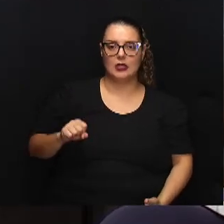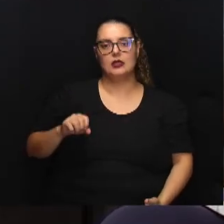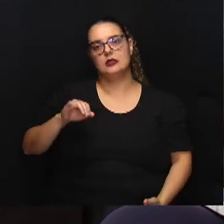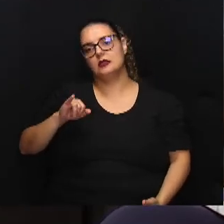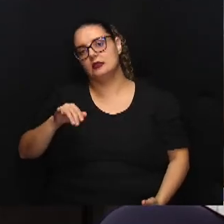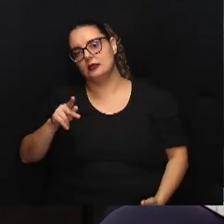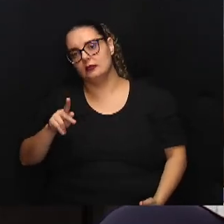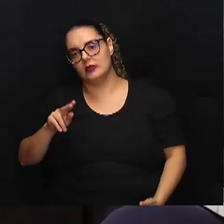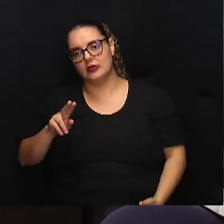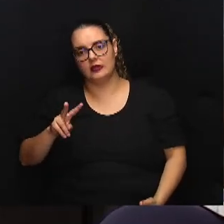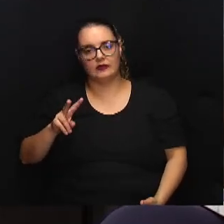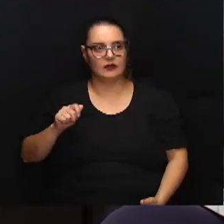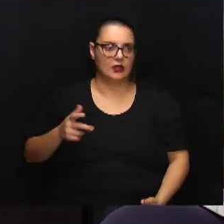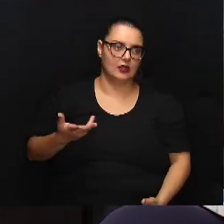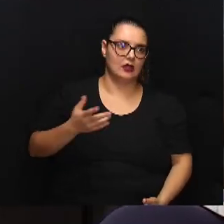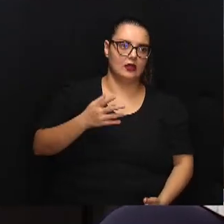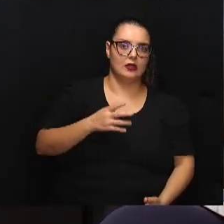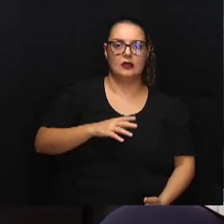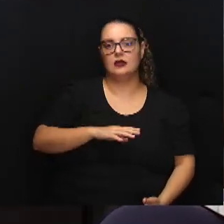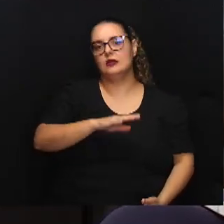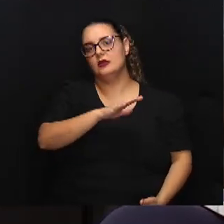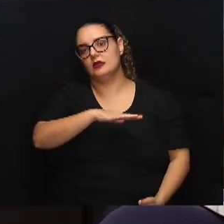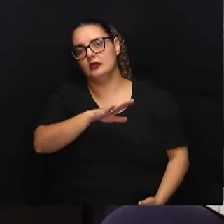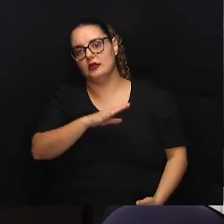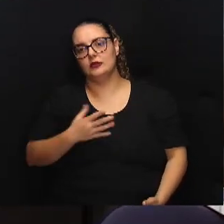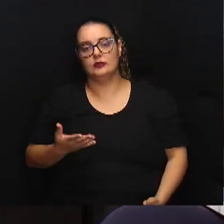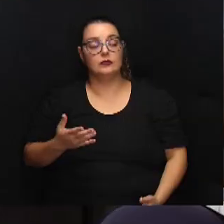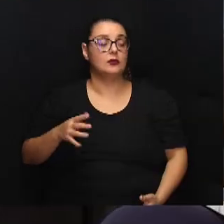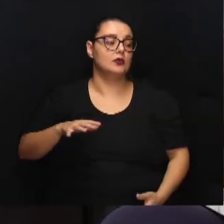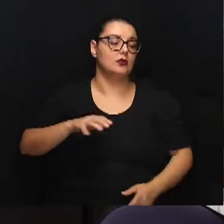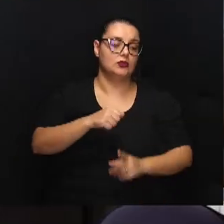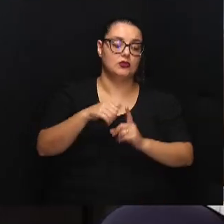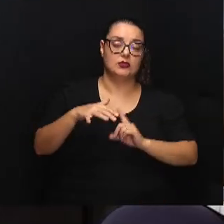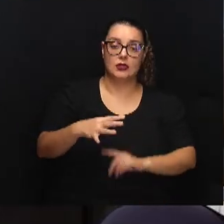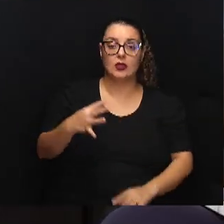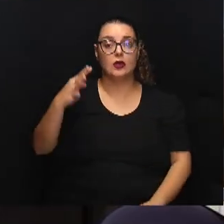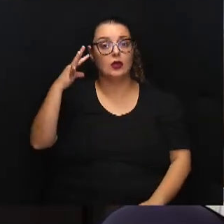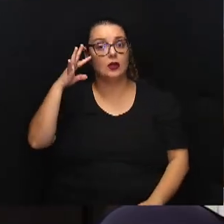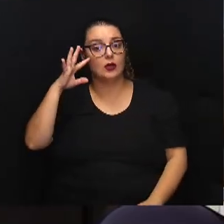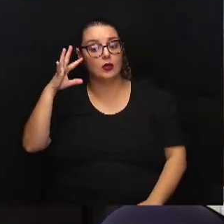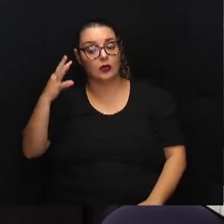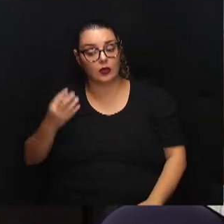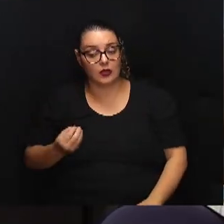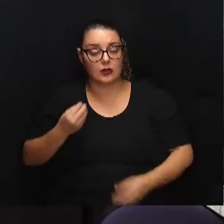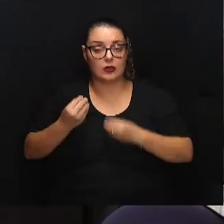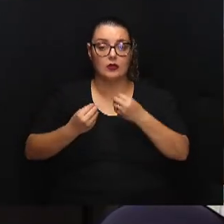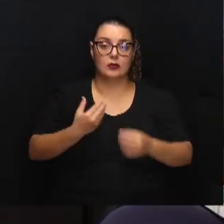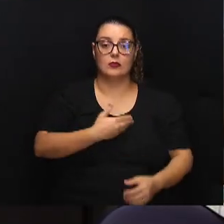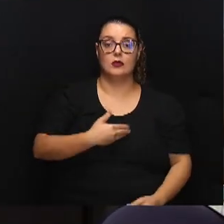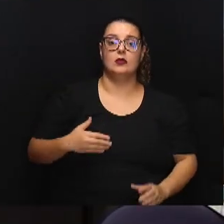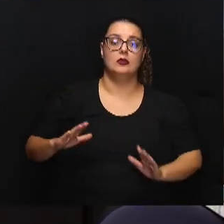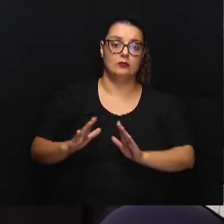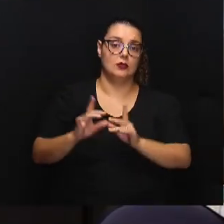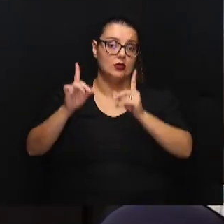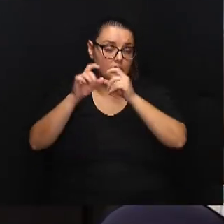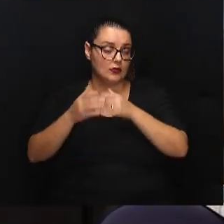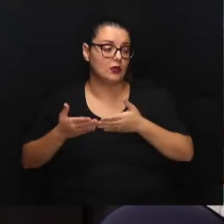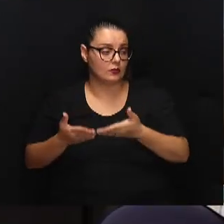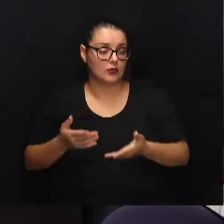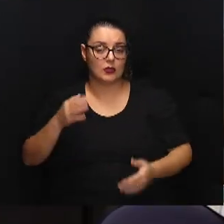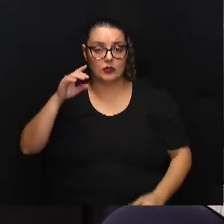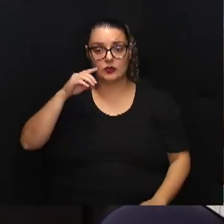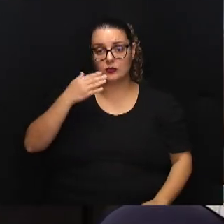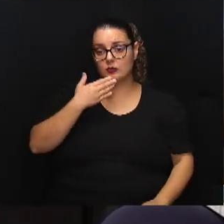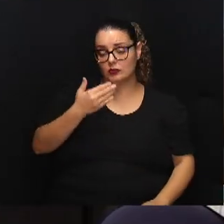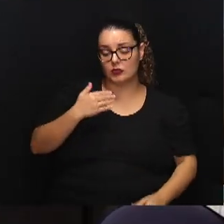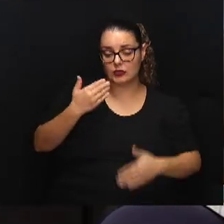audiência pública é uma oportunidade da sociedade conhecer como o governo está pensando em enfrentar os desafios, as demandas da cidade